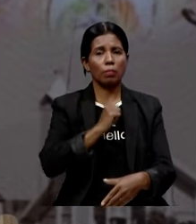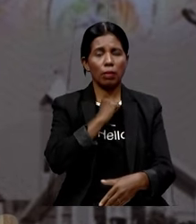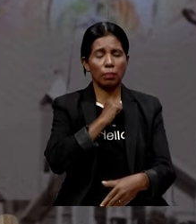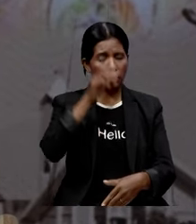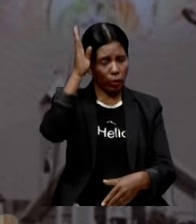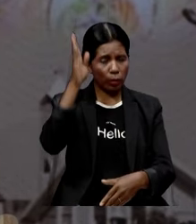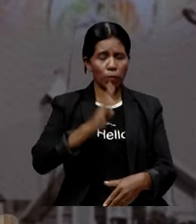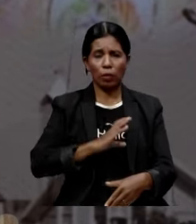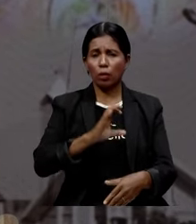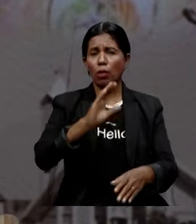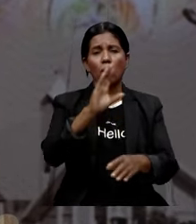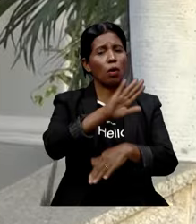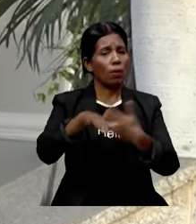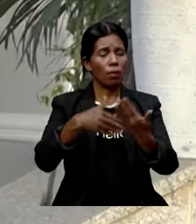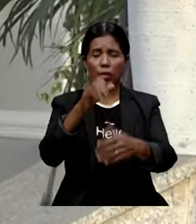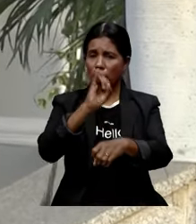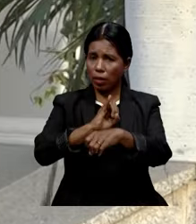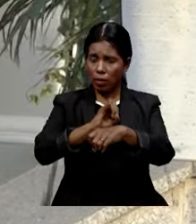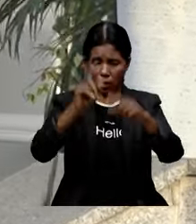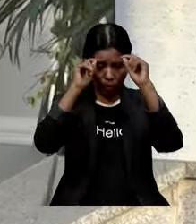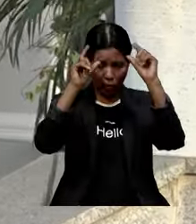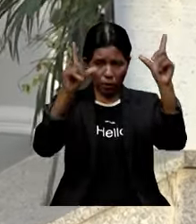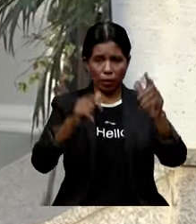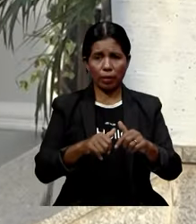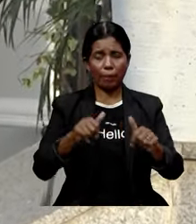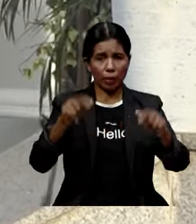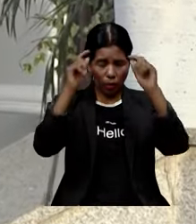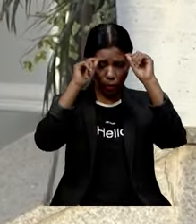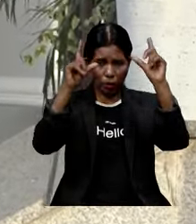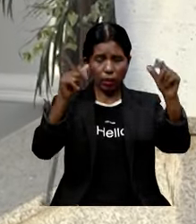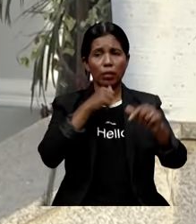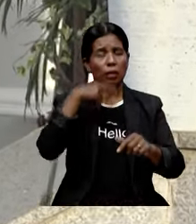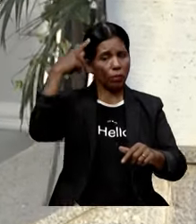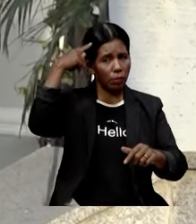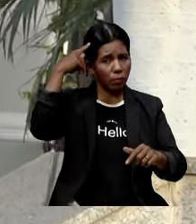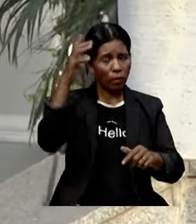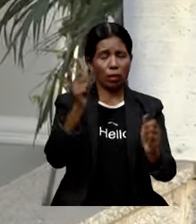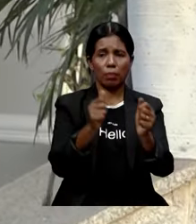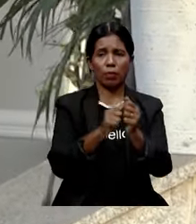Lepo TIM duranti moru papaa